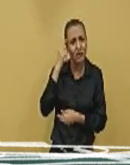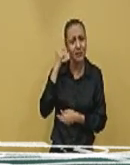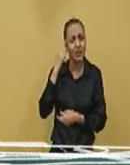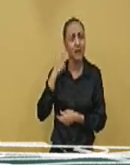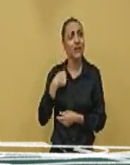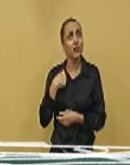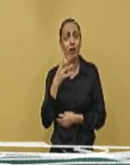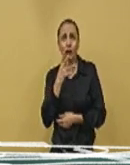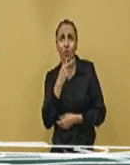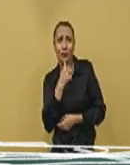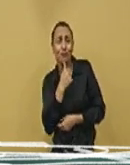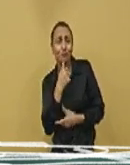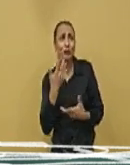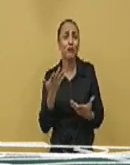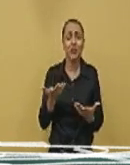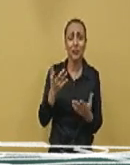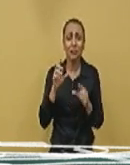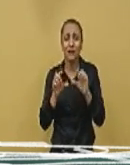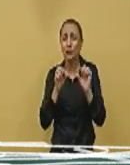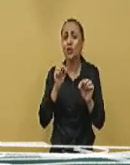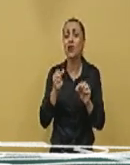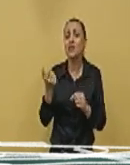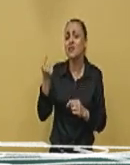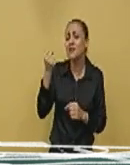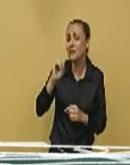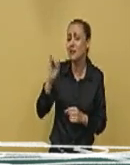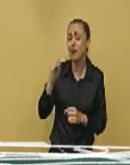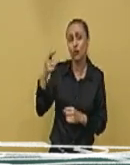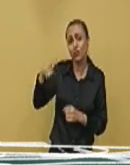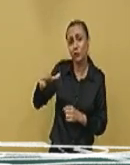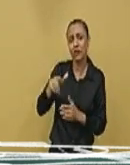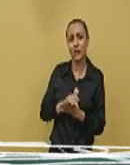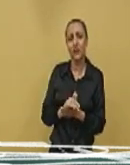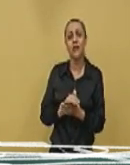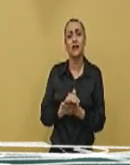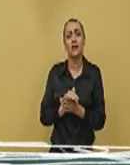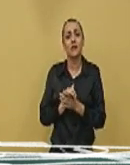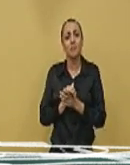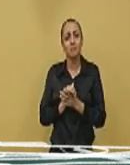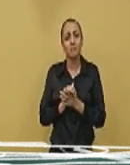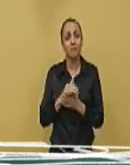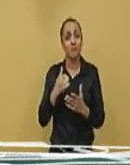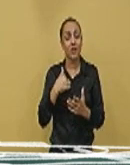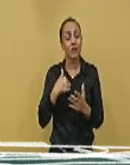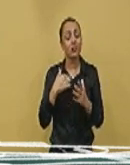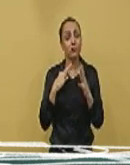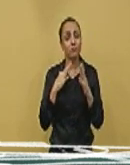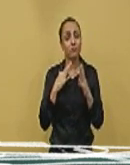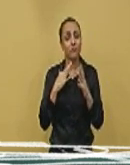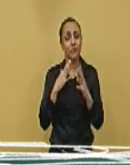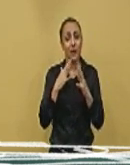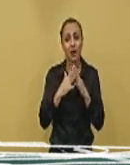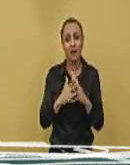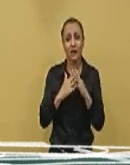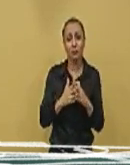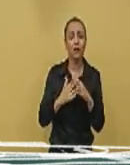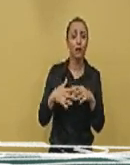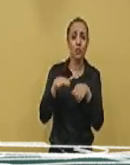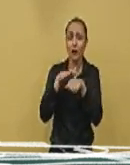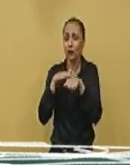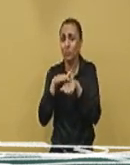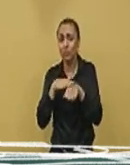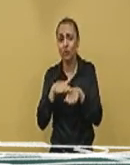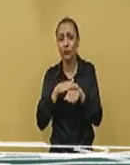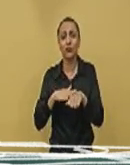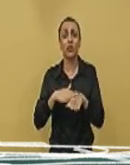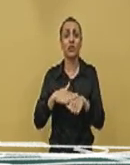demorei tanto para definir. Com certeza, isso atrapalhou muito, atrapalhou as conversas, as lideranças e